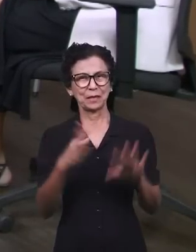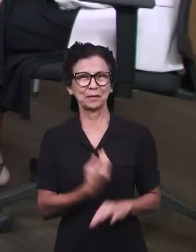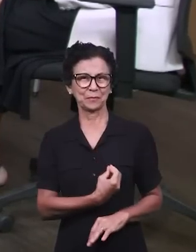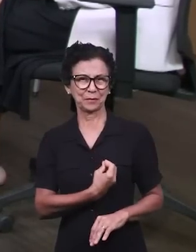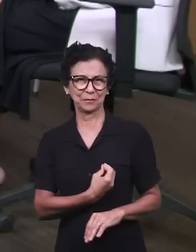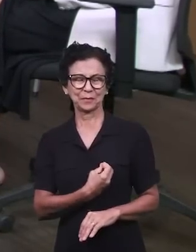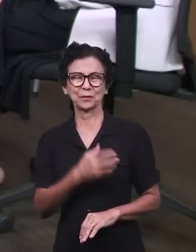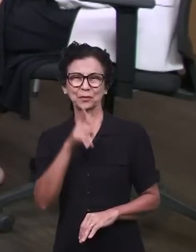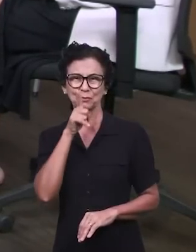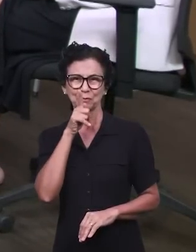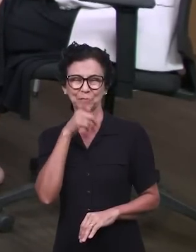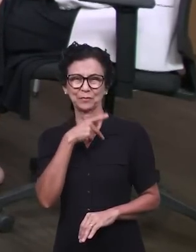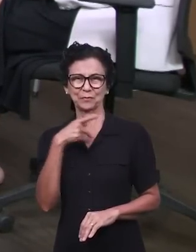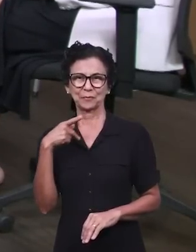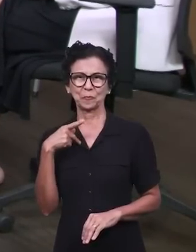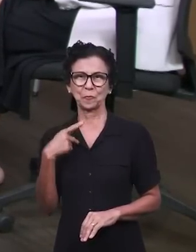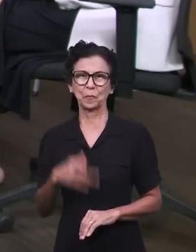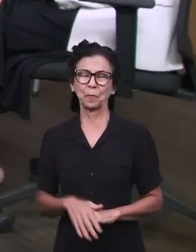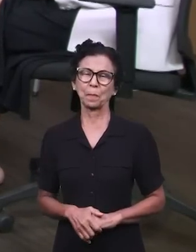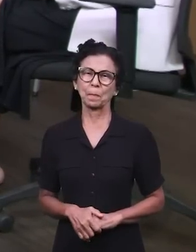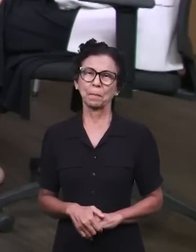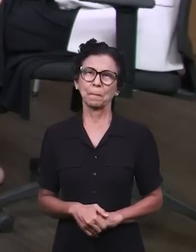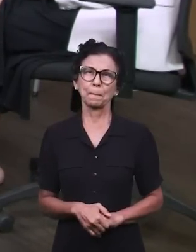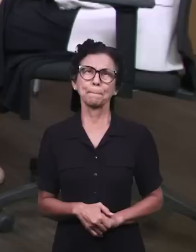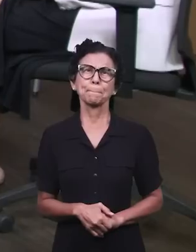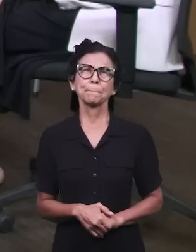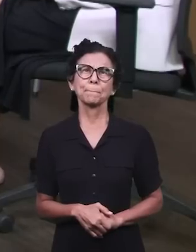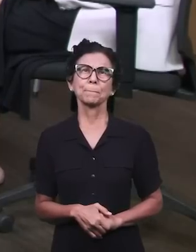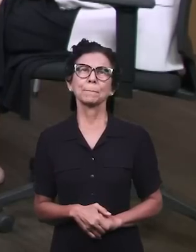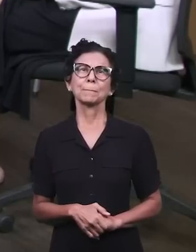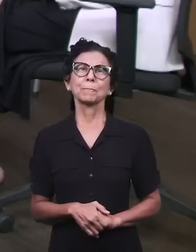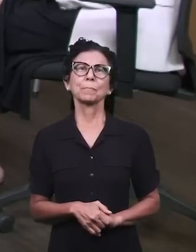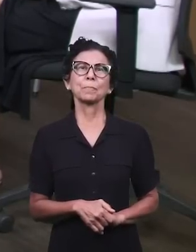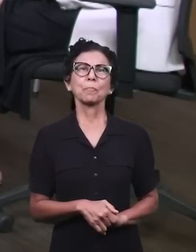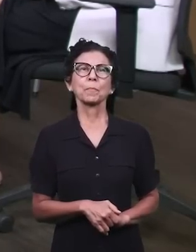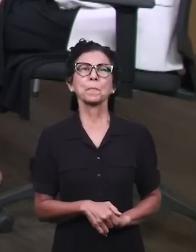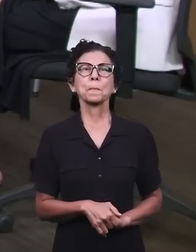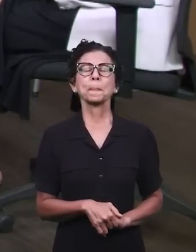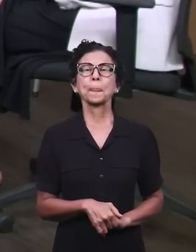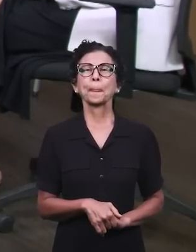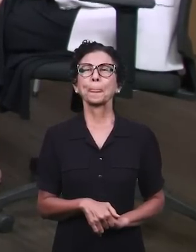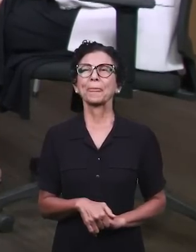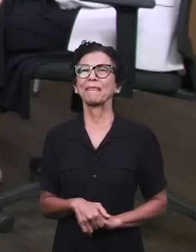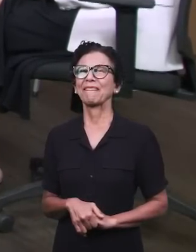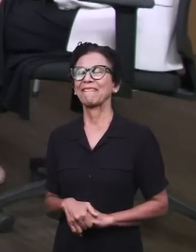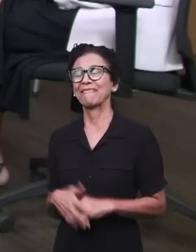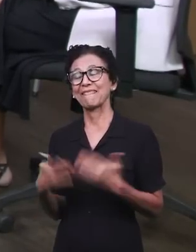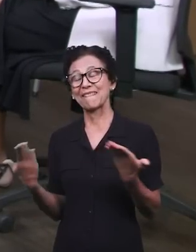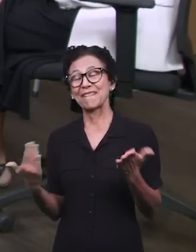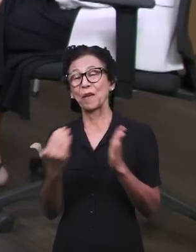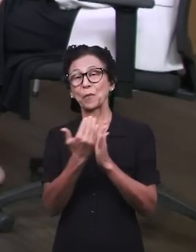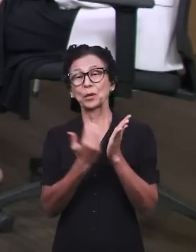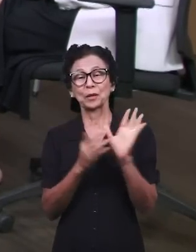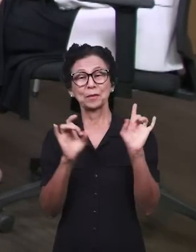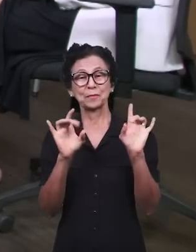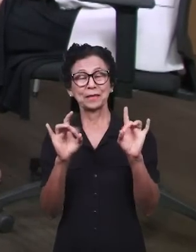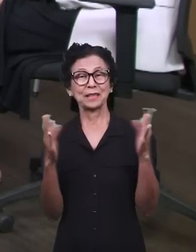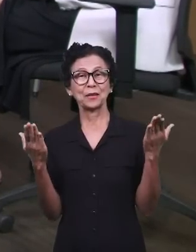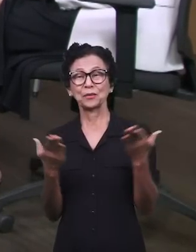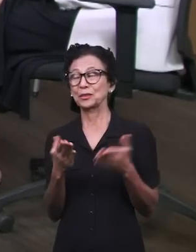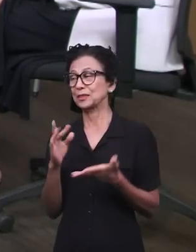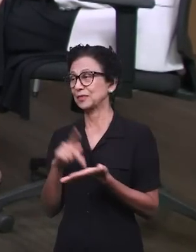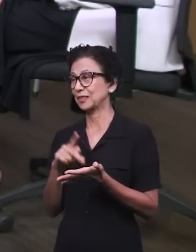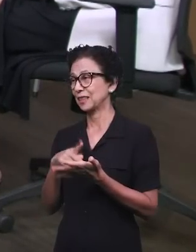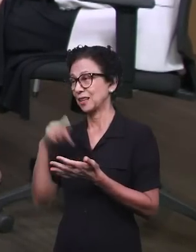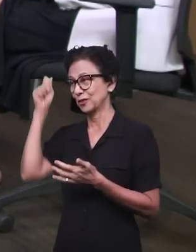2, né? Um é o pastor Alexandre Brasil aqui, o outro Gilson, né? Já temos um programa especial, né, Andréia?